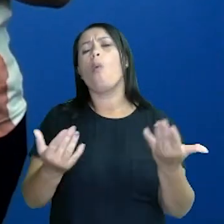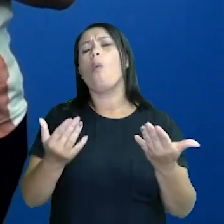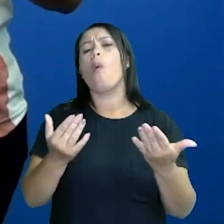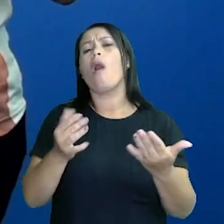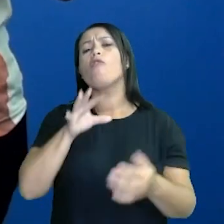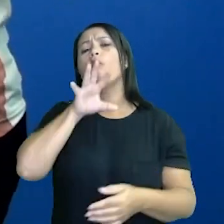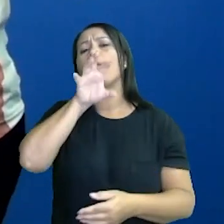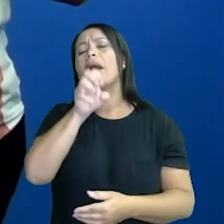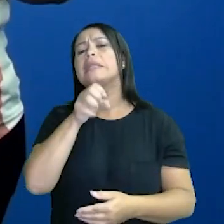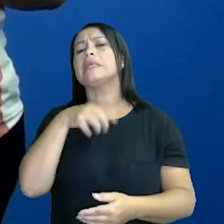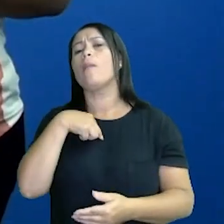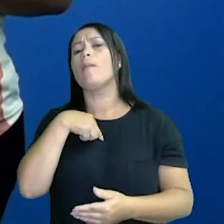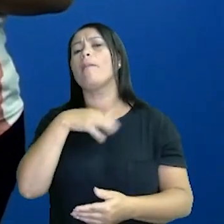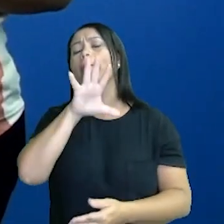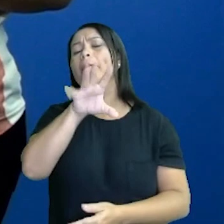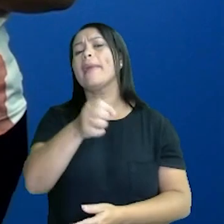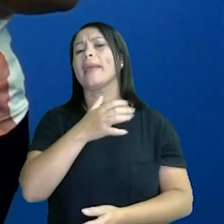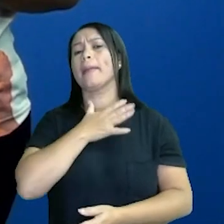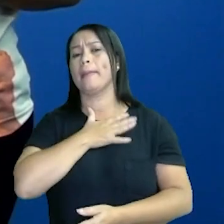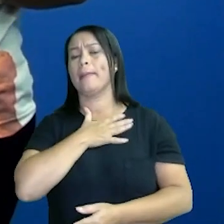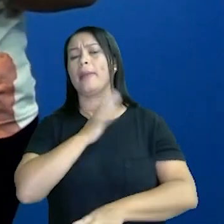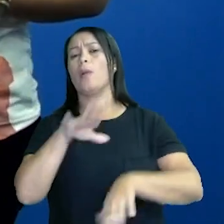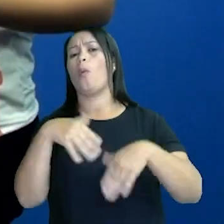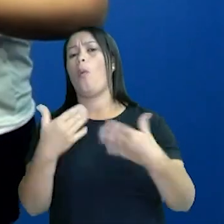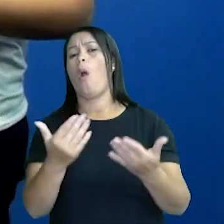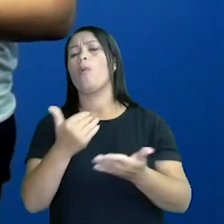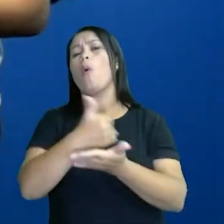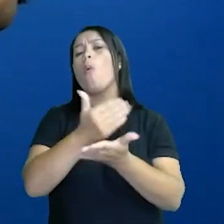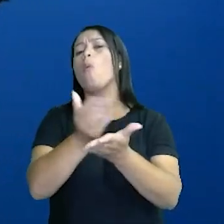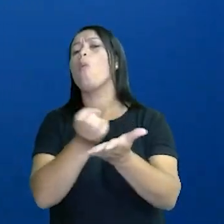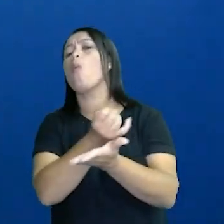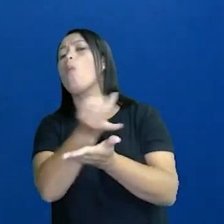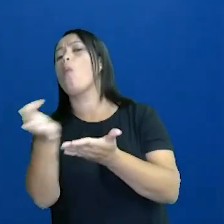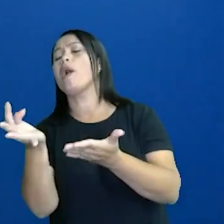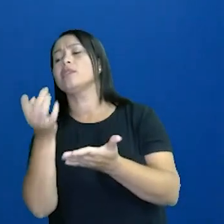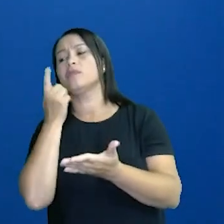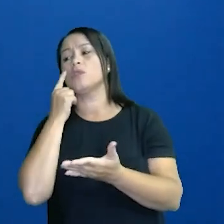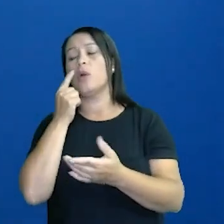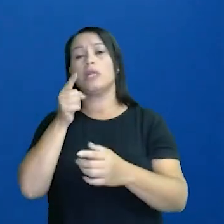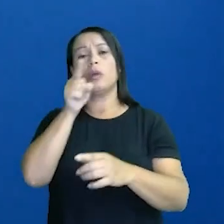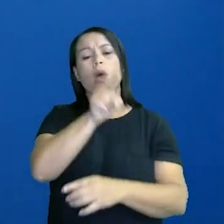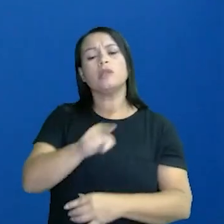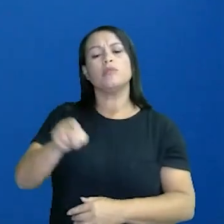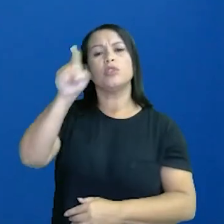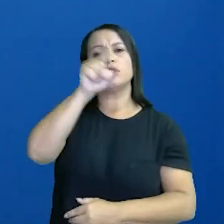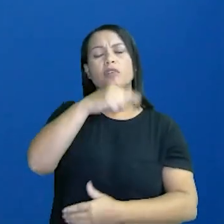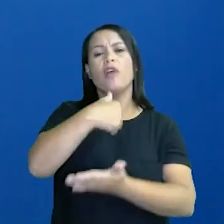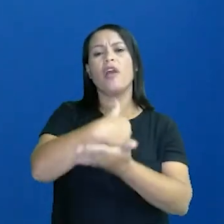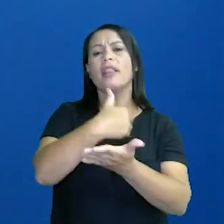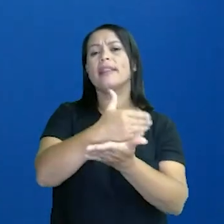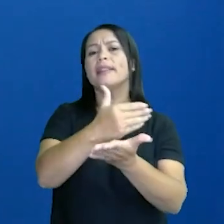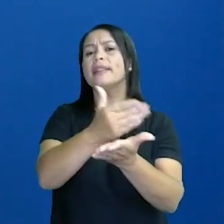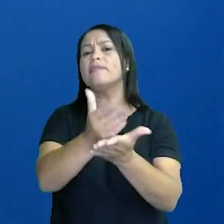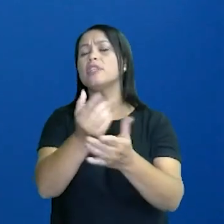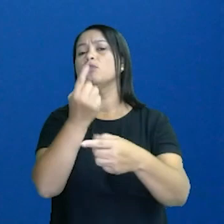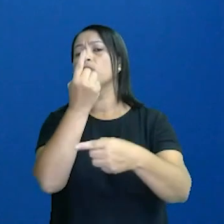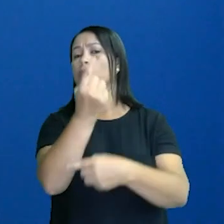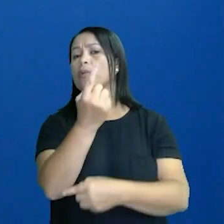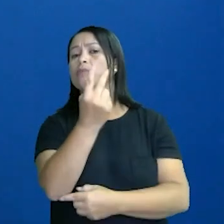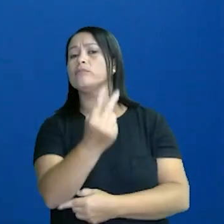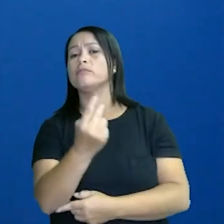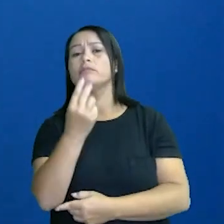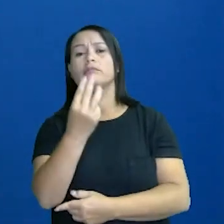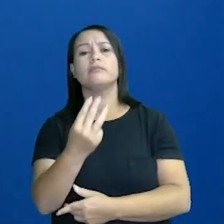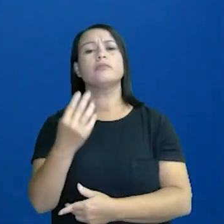parte que eu peguei? Qual parte eu peguei para mim? Tá? Então, vamos ver, ó, esse meu círculo ele foi dividido em quantas partes?